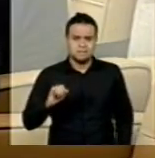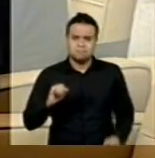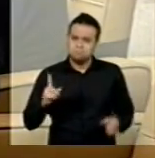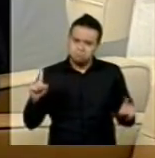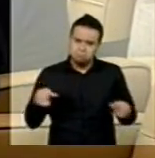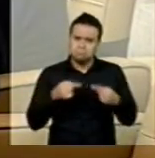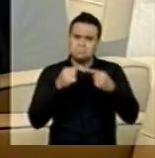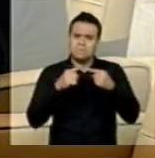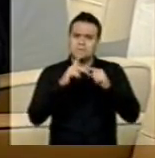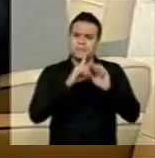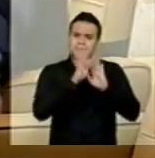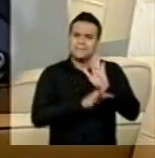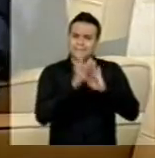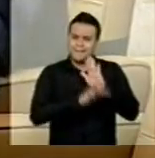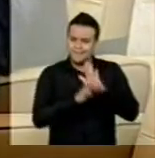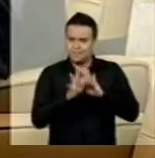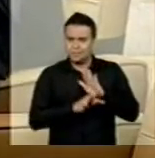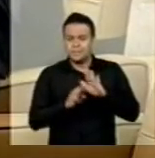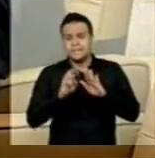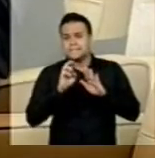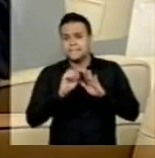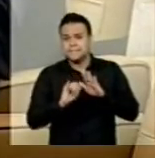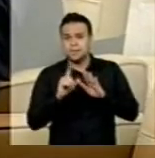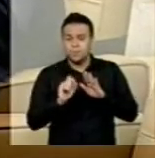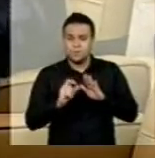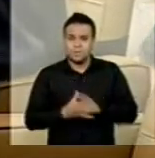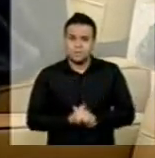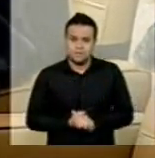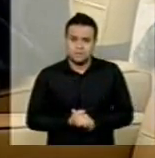texto constitucional, ou seja, não tenha